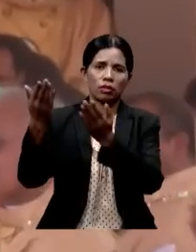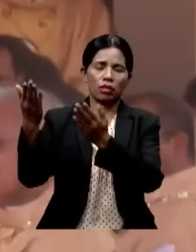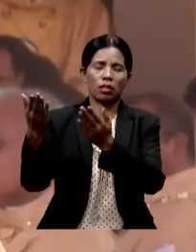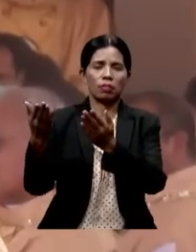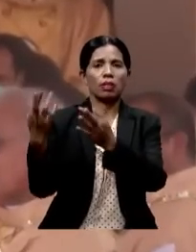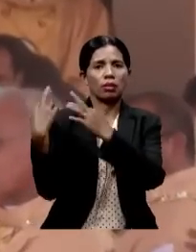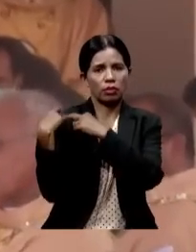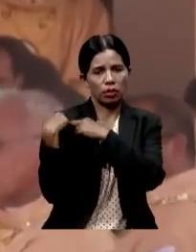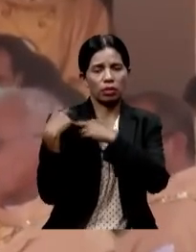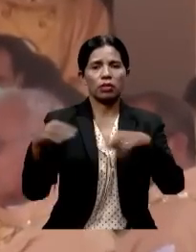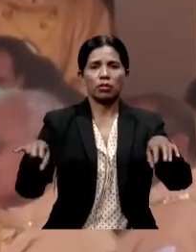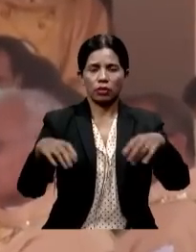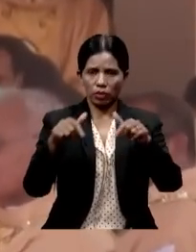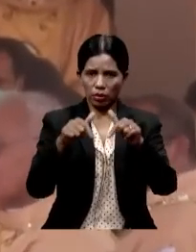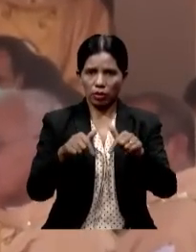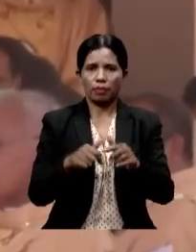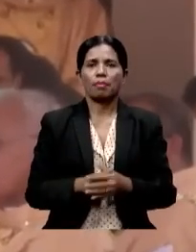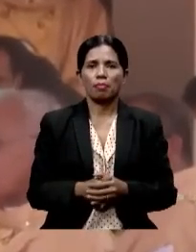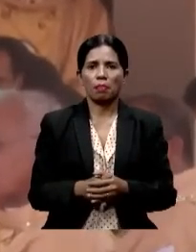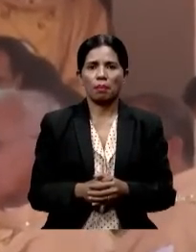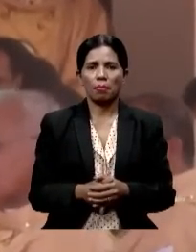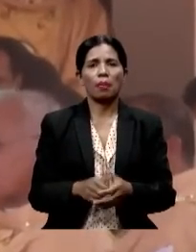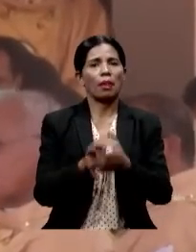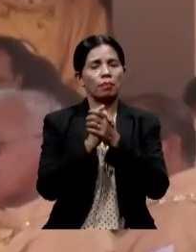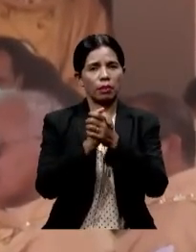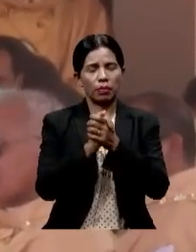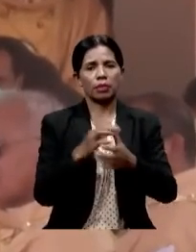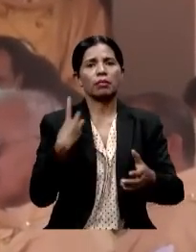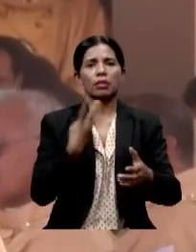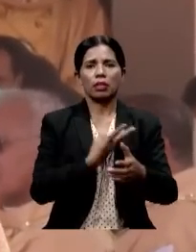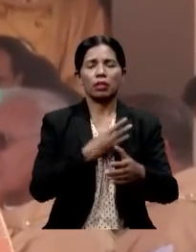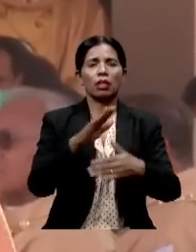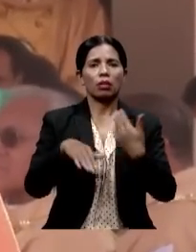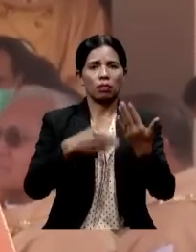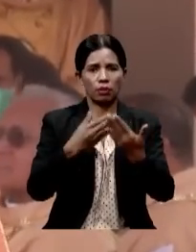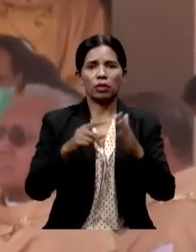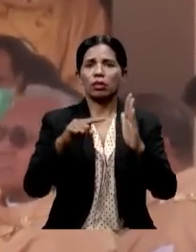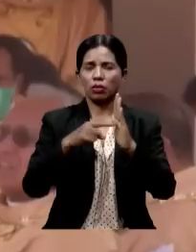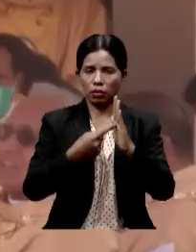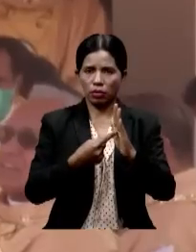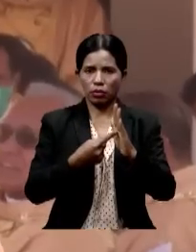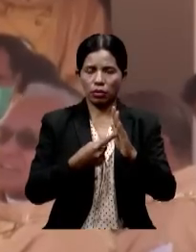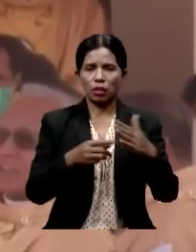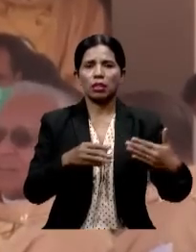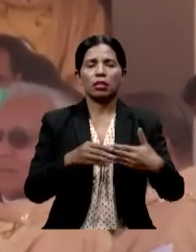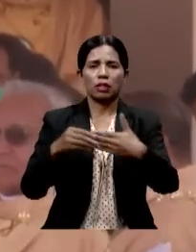kirane. Ne doni parabéns va ita ne ve hahu oin kair